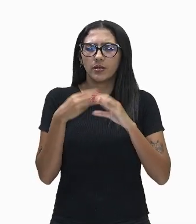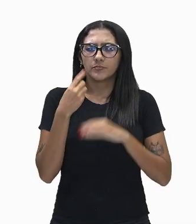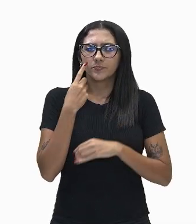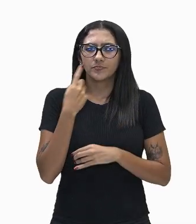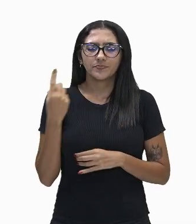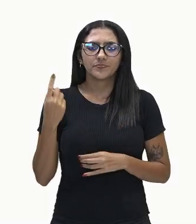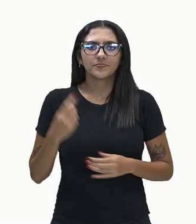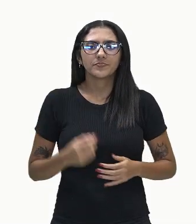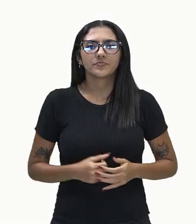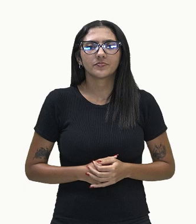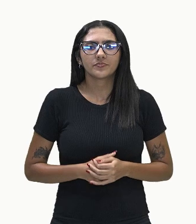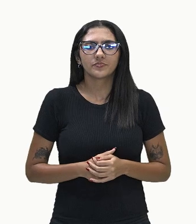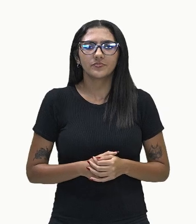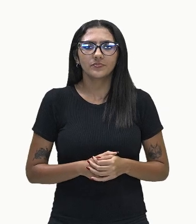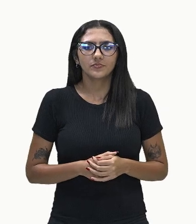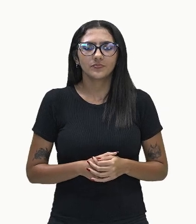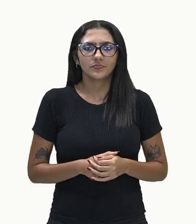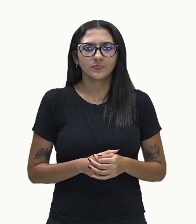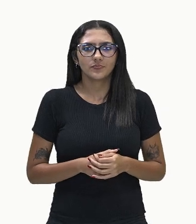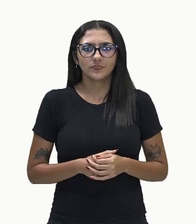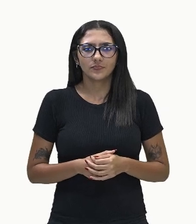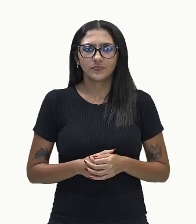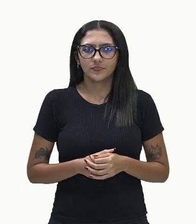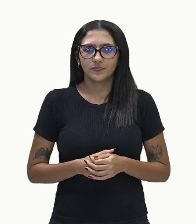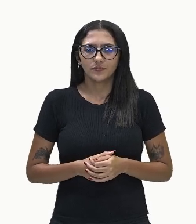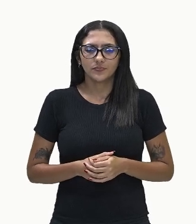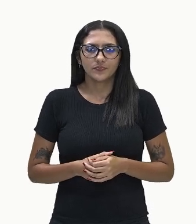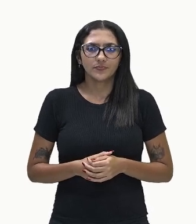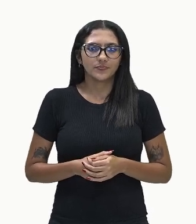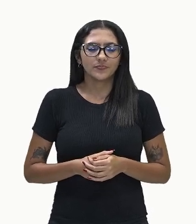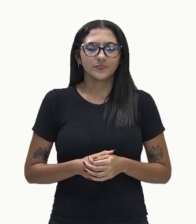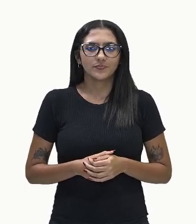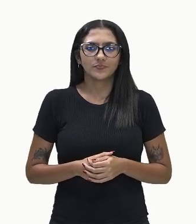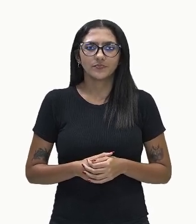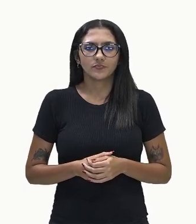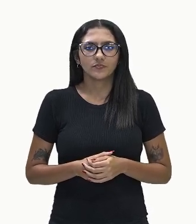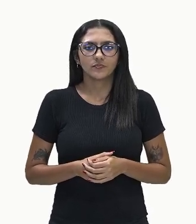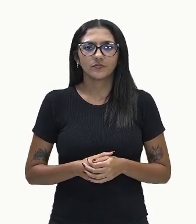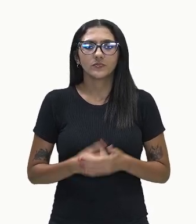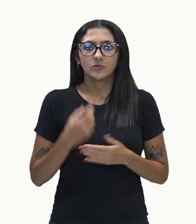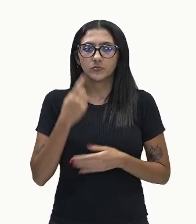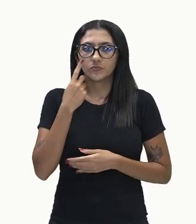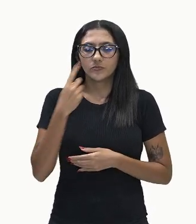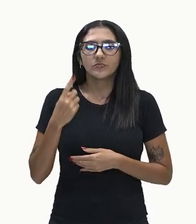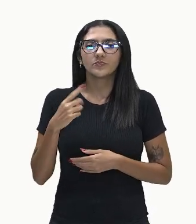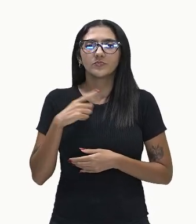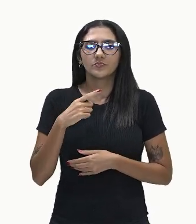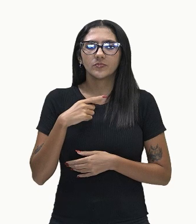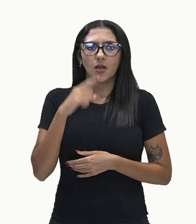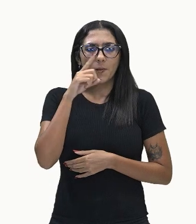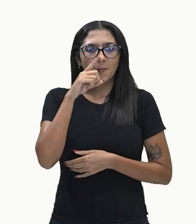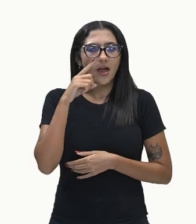estrutura. Então, nós temos aqui o ovário,